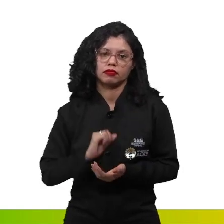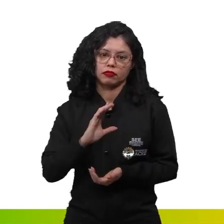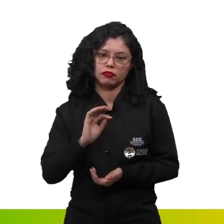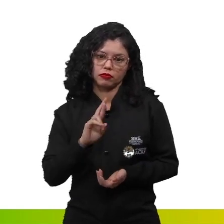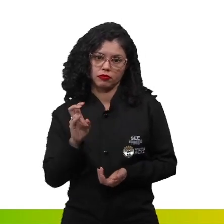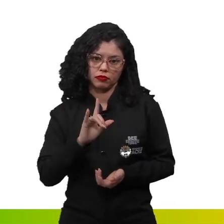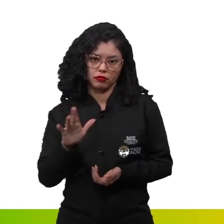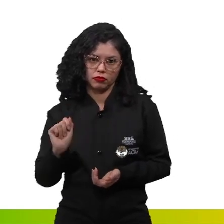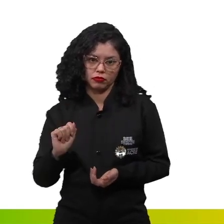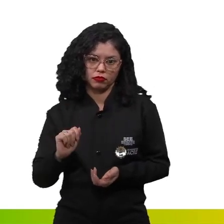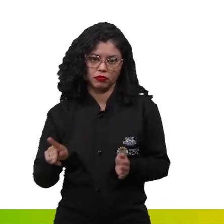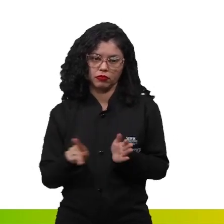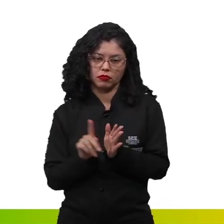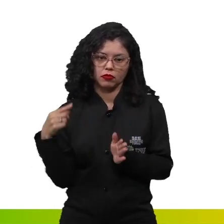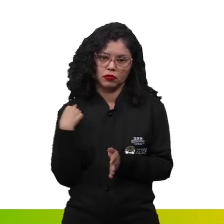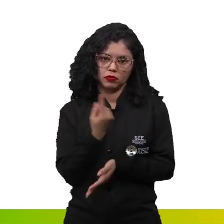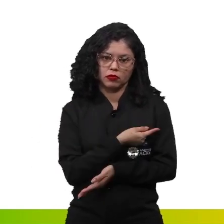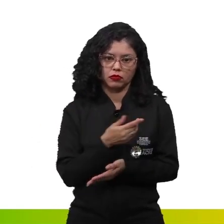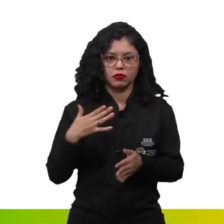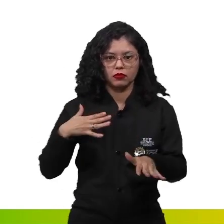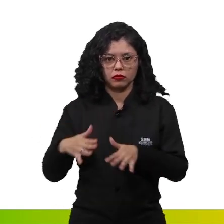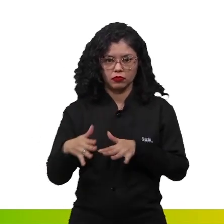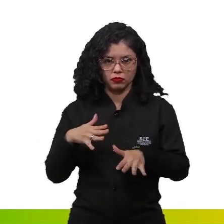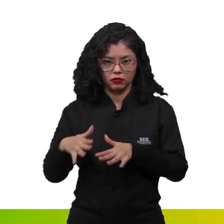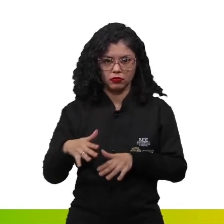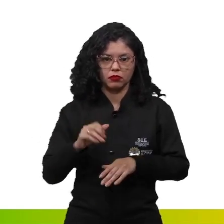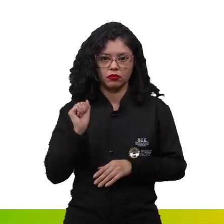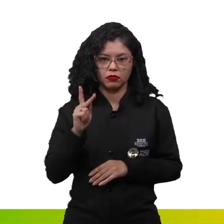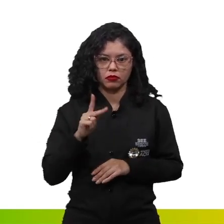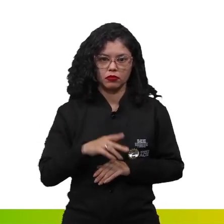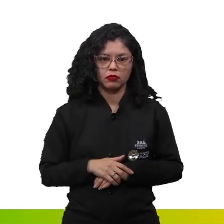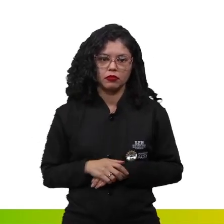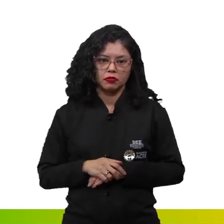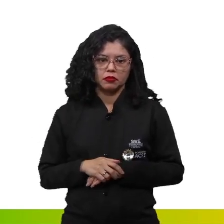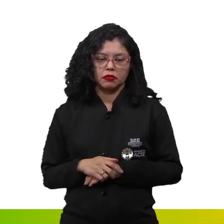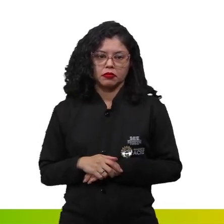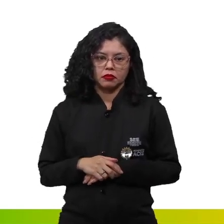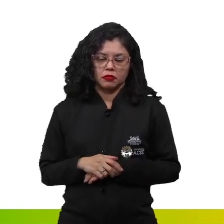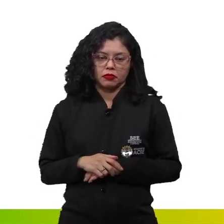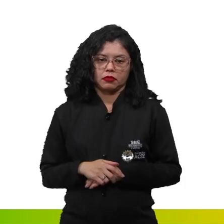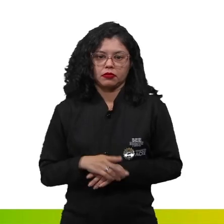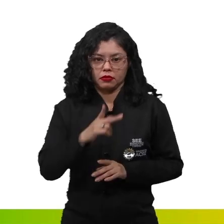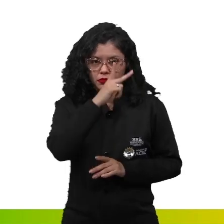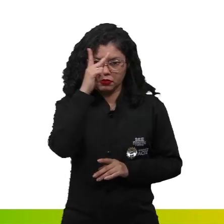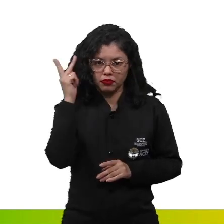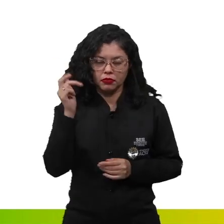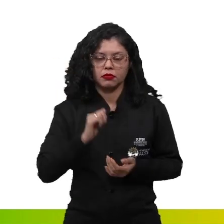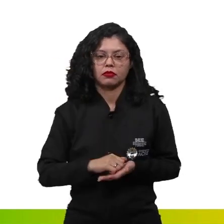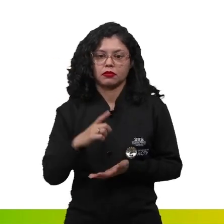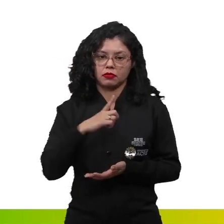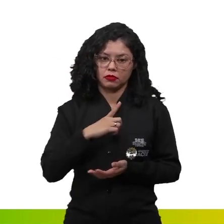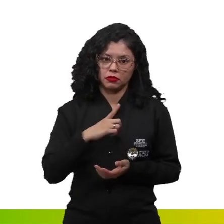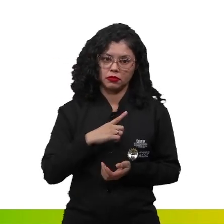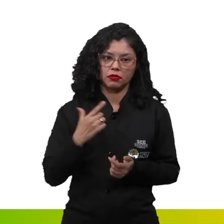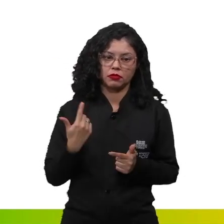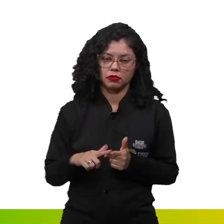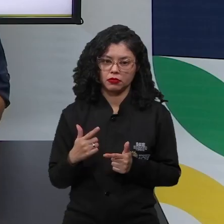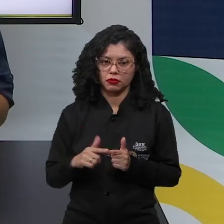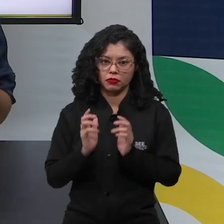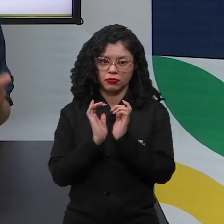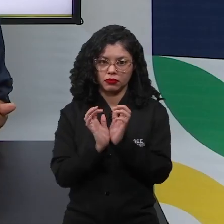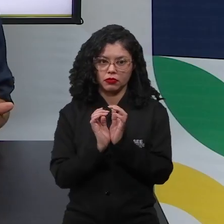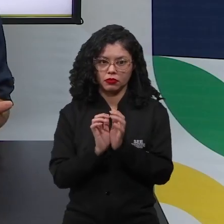coordenação motora dos nossos movimentos, tá ok? Uma pessoa que sofre uma lesão no cerebelo é conhecida